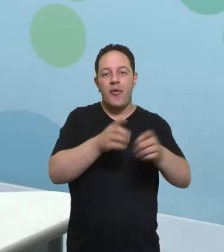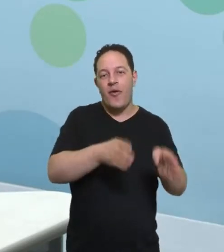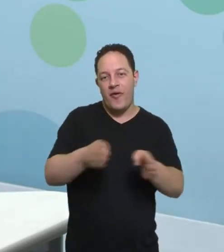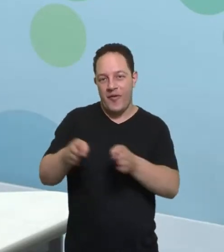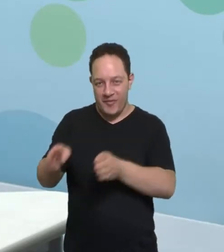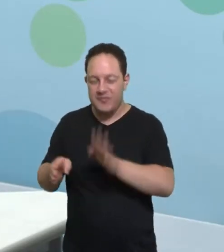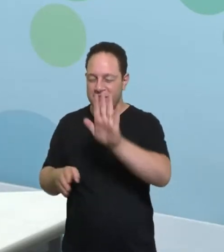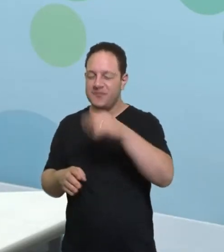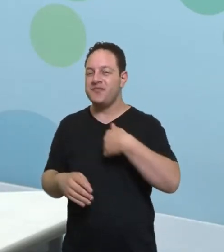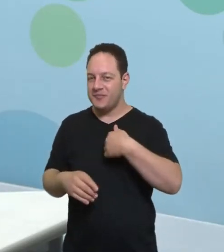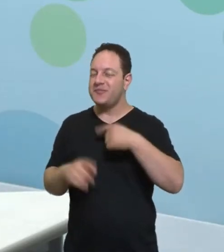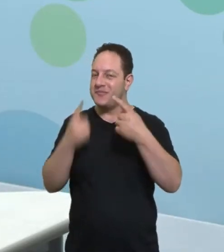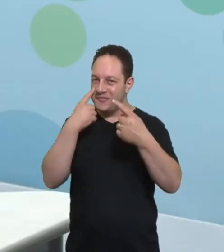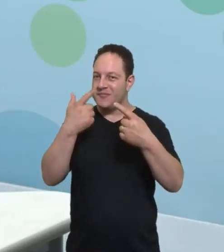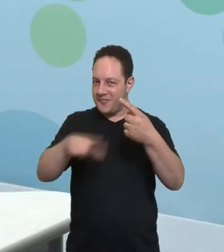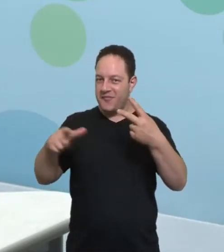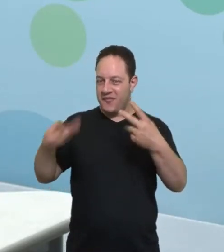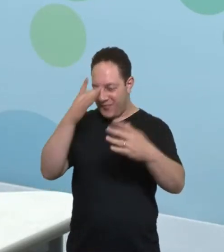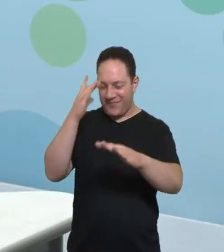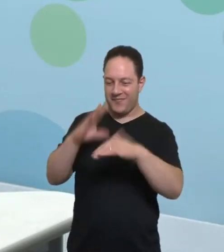mas eu vou comentar alguns